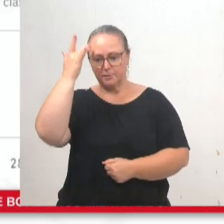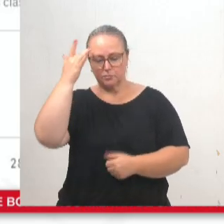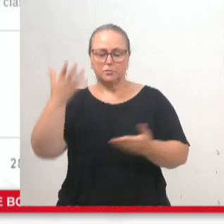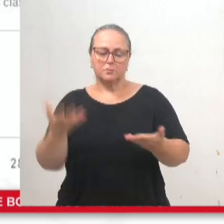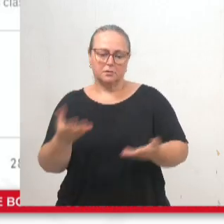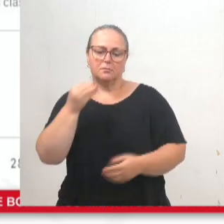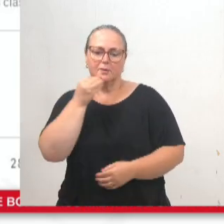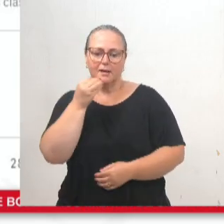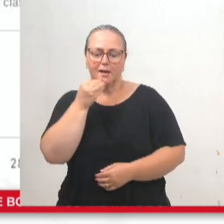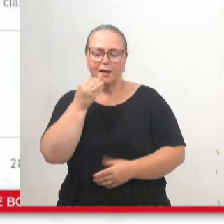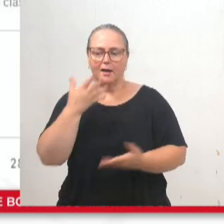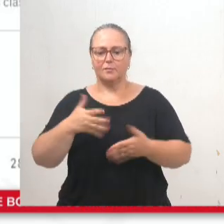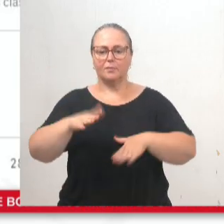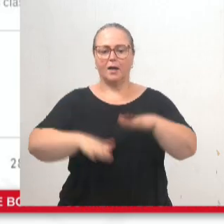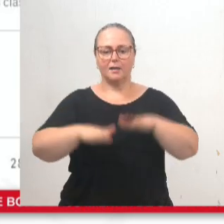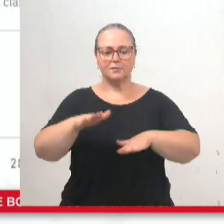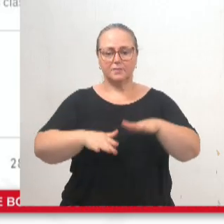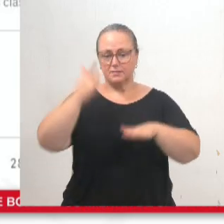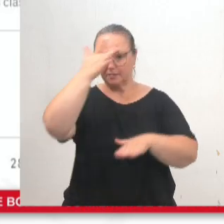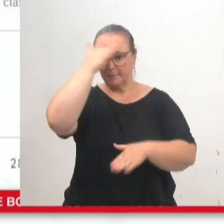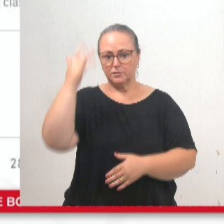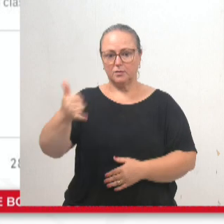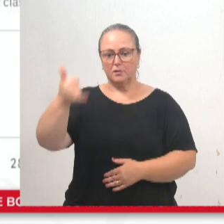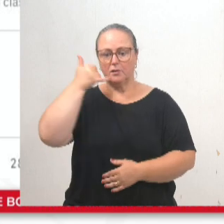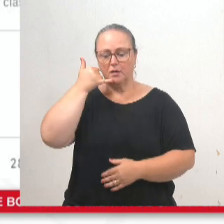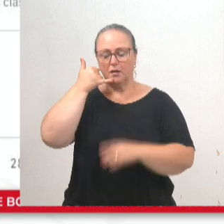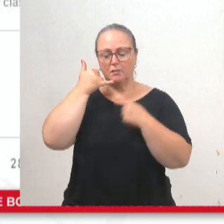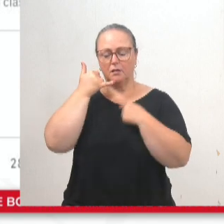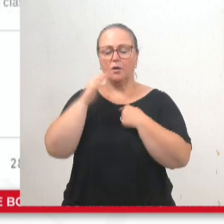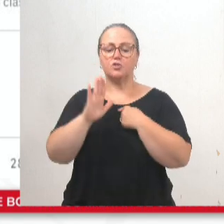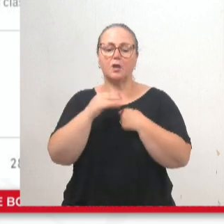alguma ligação que chega ali, ela não seja completada